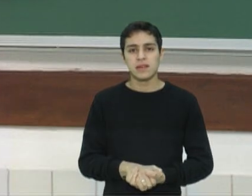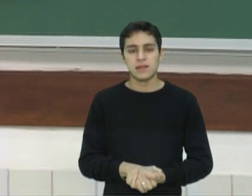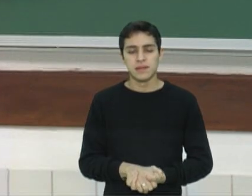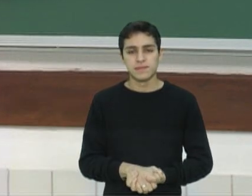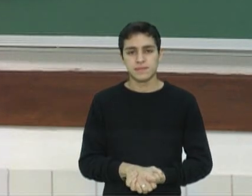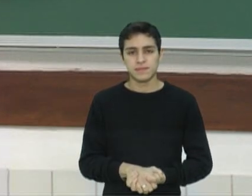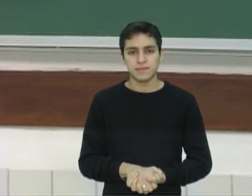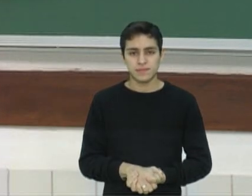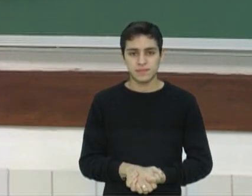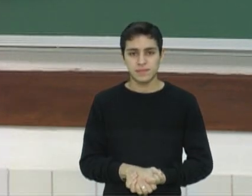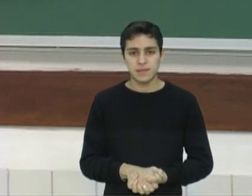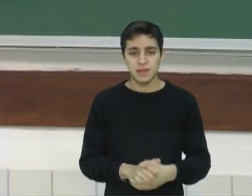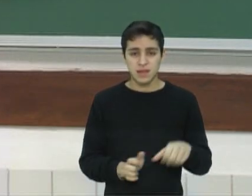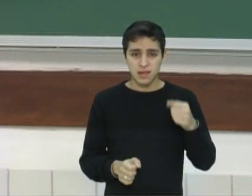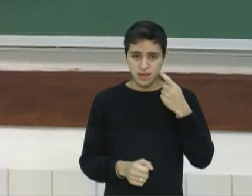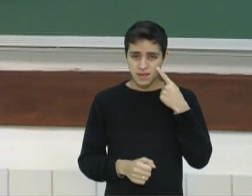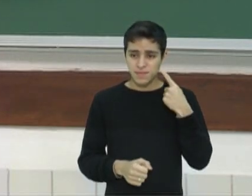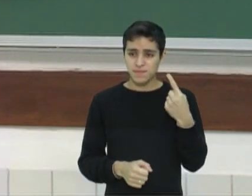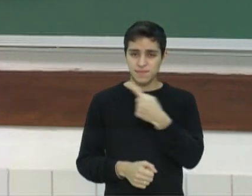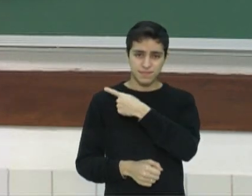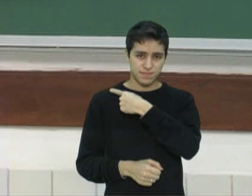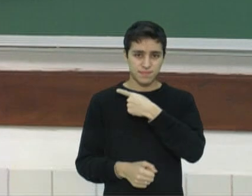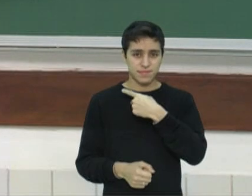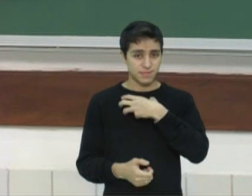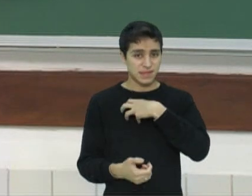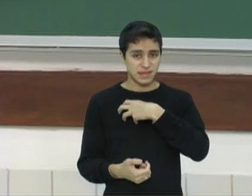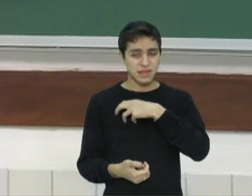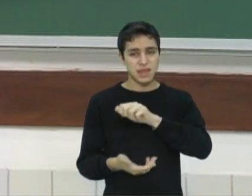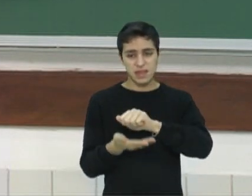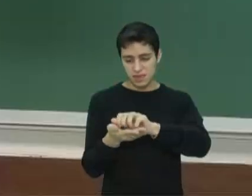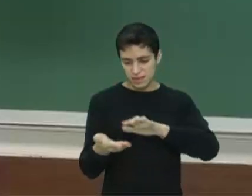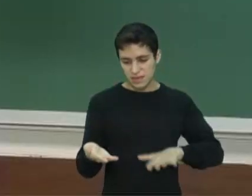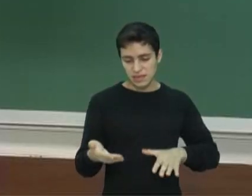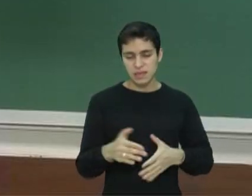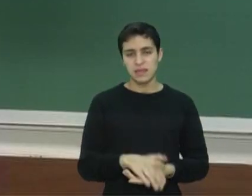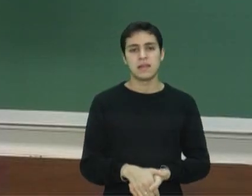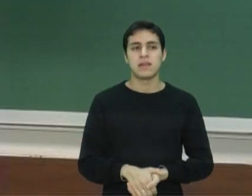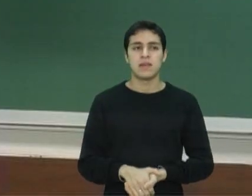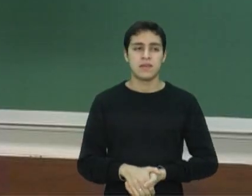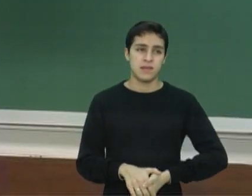Muy bien. A ver entonces cómo se quedó esta última actividad.